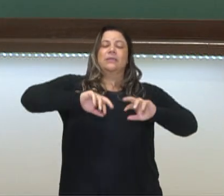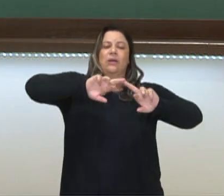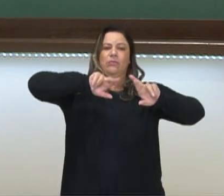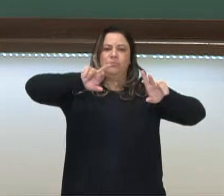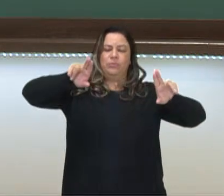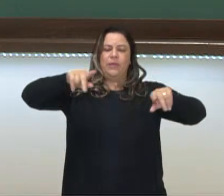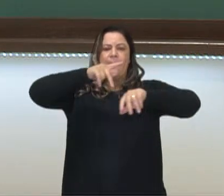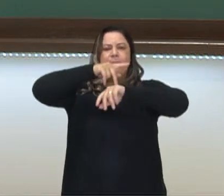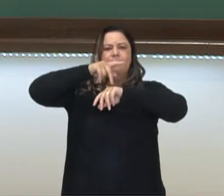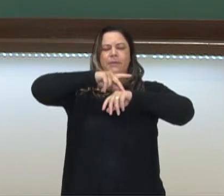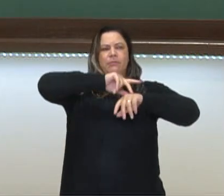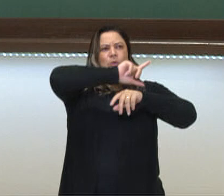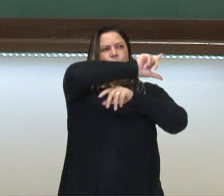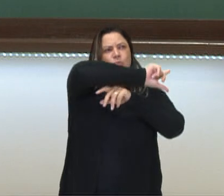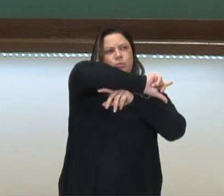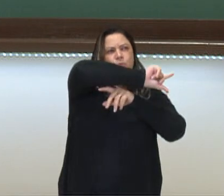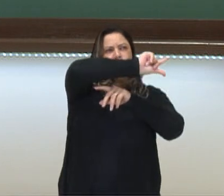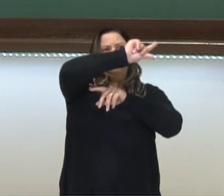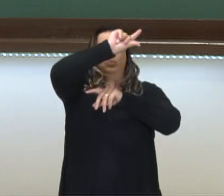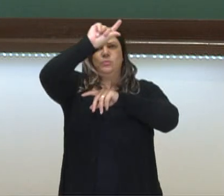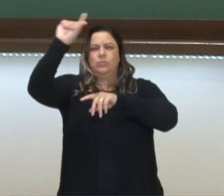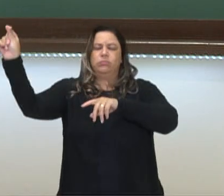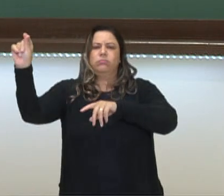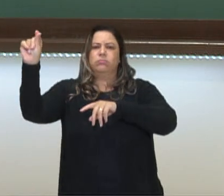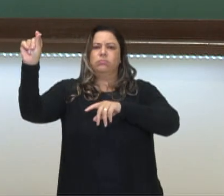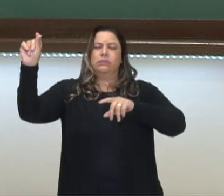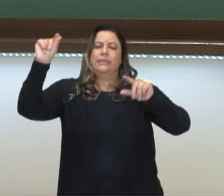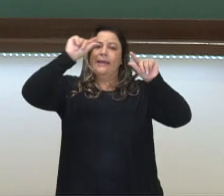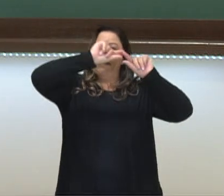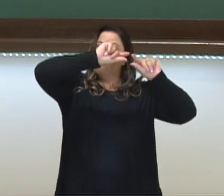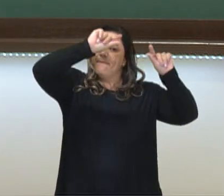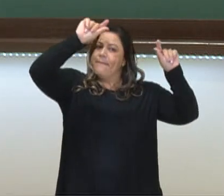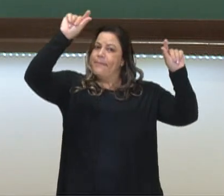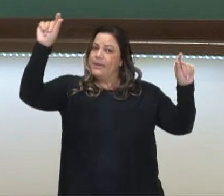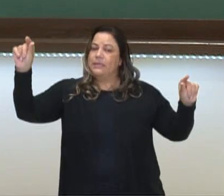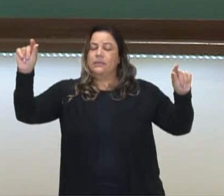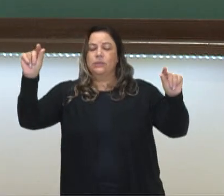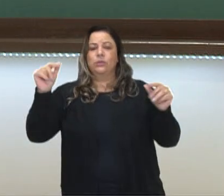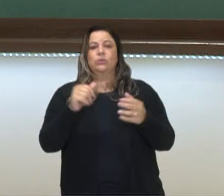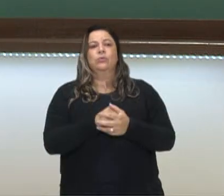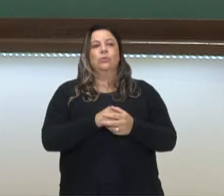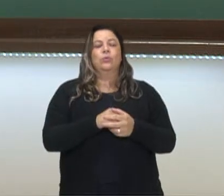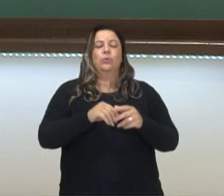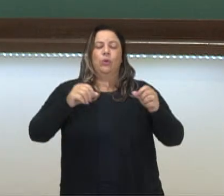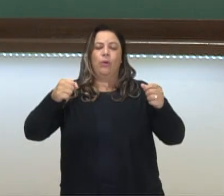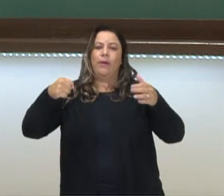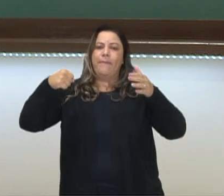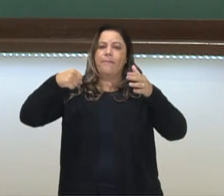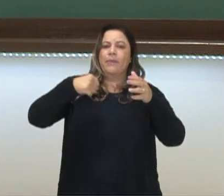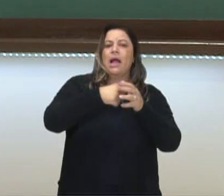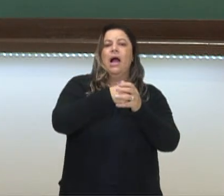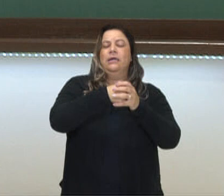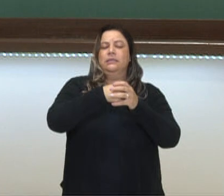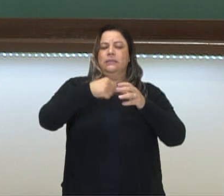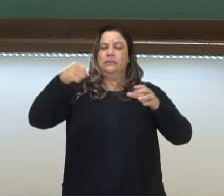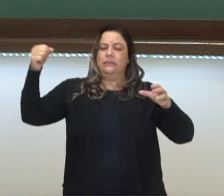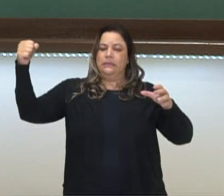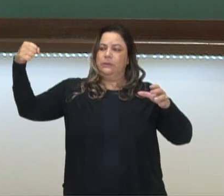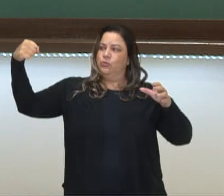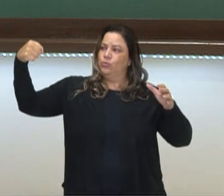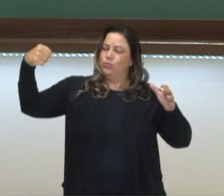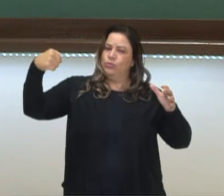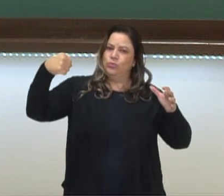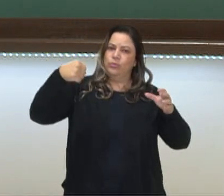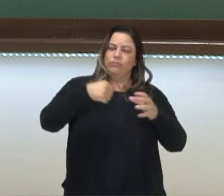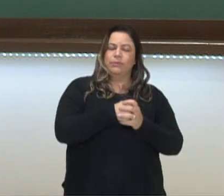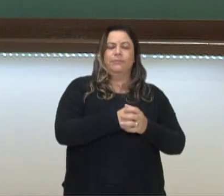apresentam proporções maiores, meteoritos de tamanhos maiores, quando se colidem contra o nosso planeta, a atmosfera não é capaz de